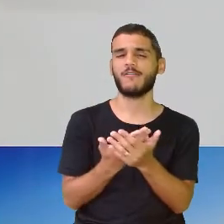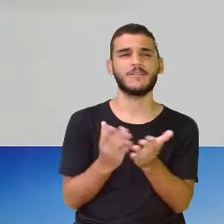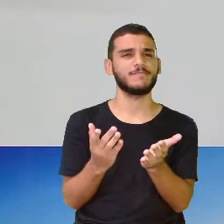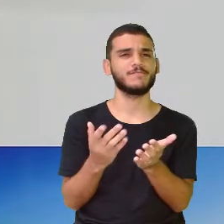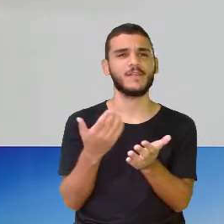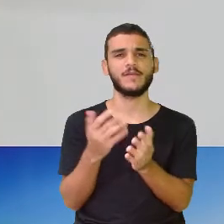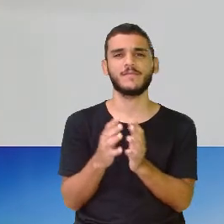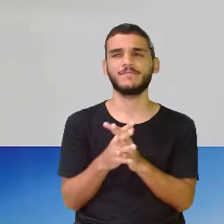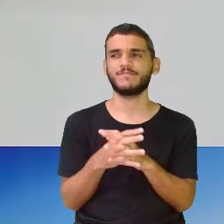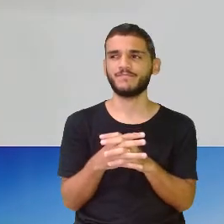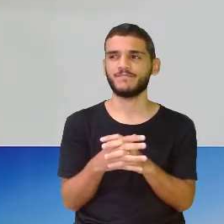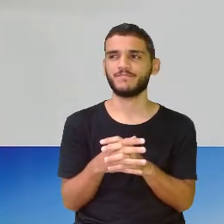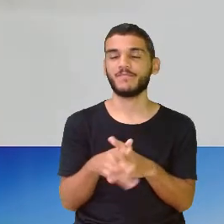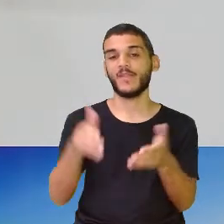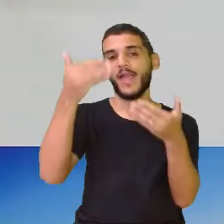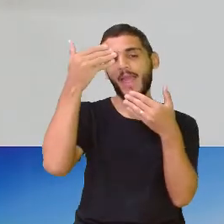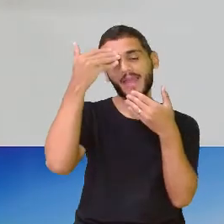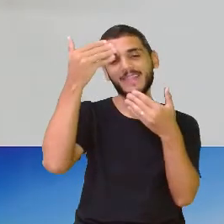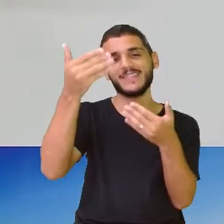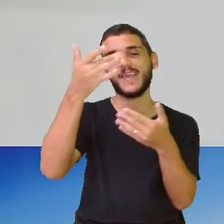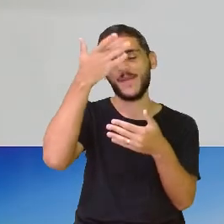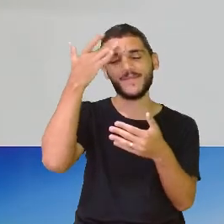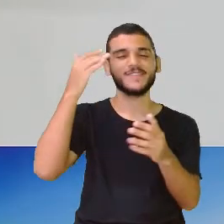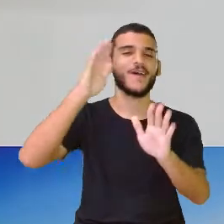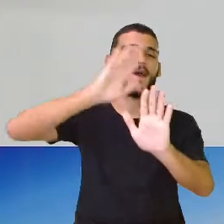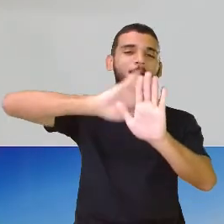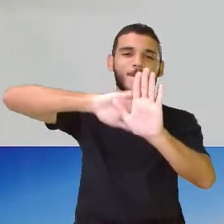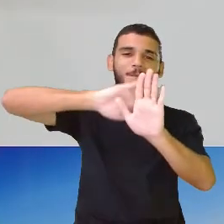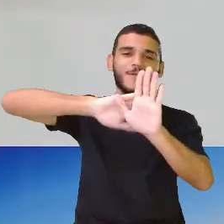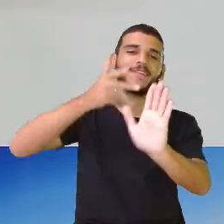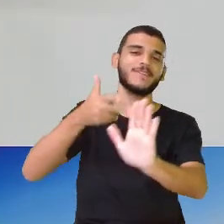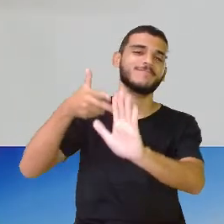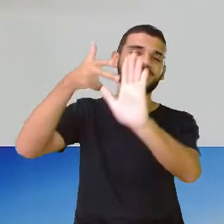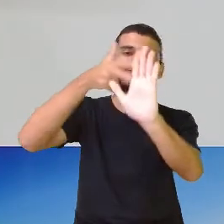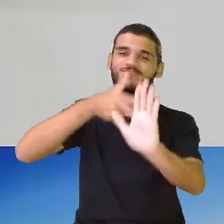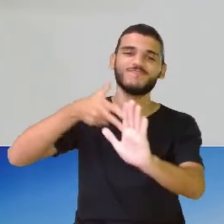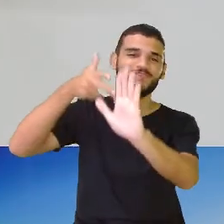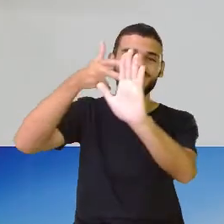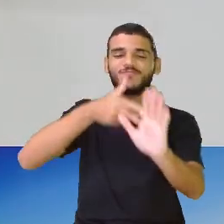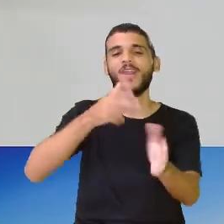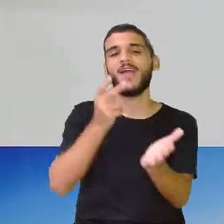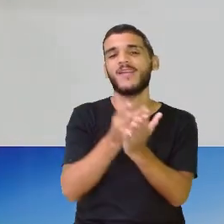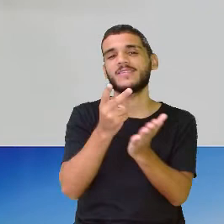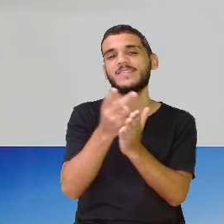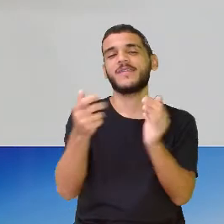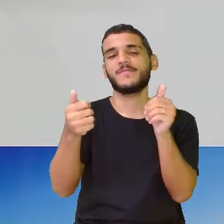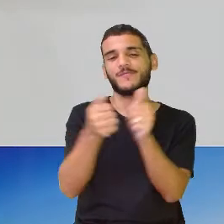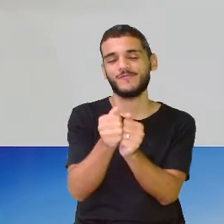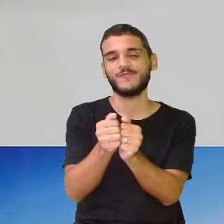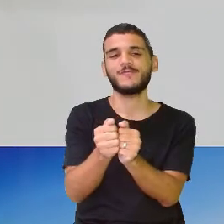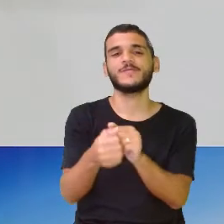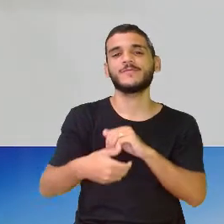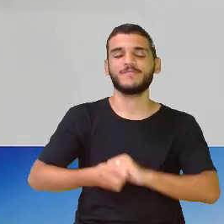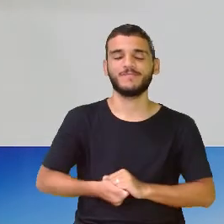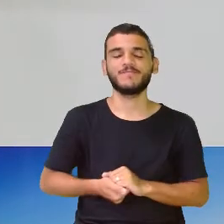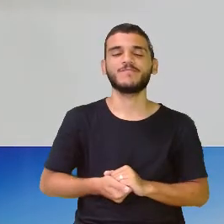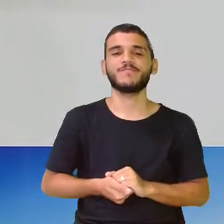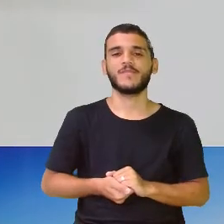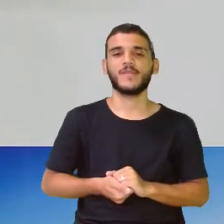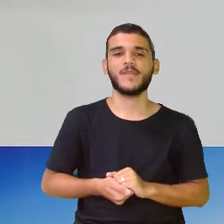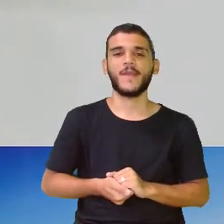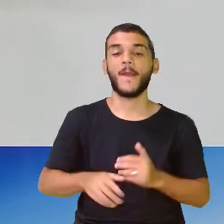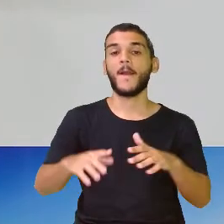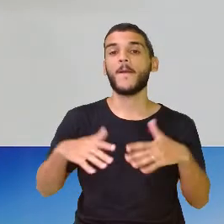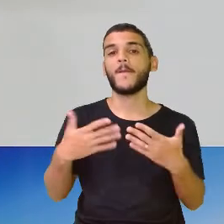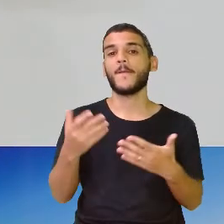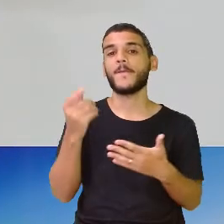Com certeza. Agradecer a nossa produção que está aí conosco o tempo todo, nos ajudando para que a aula